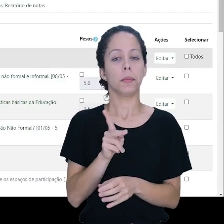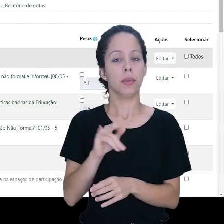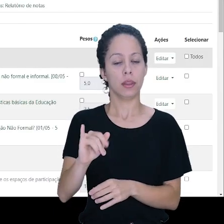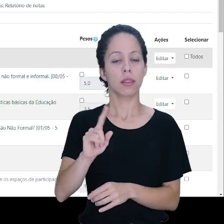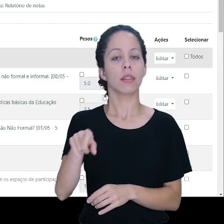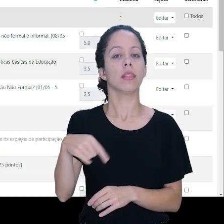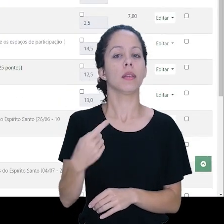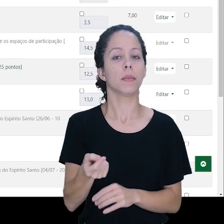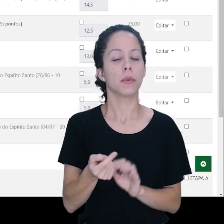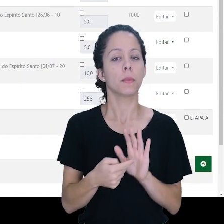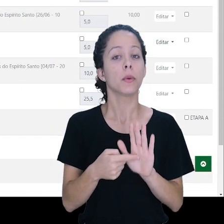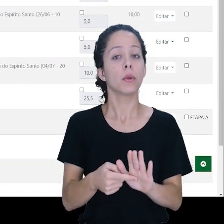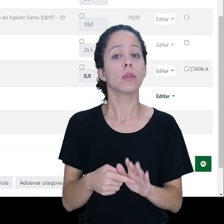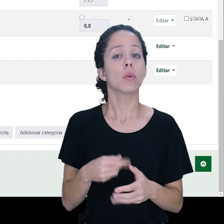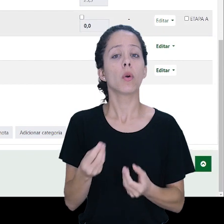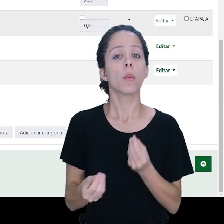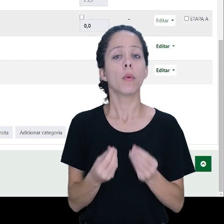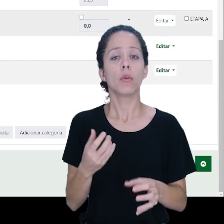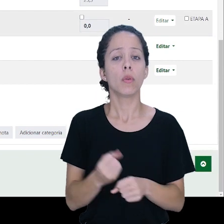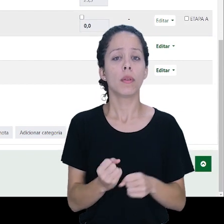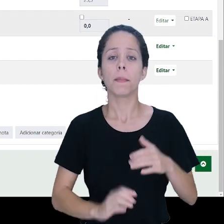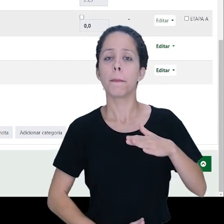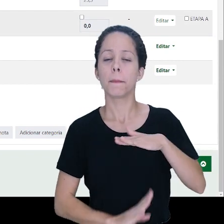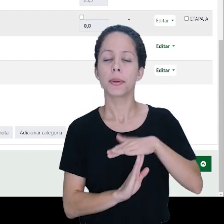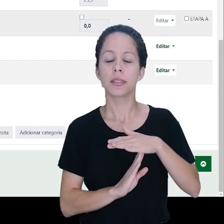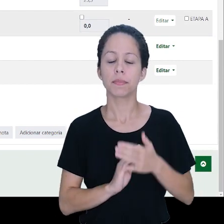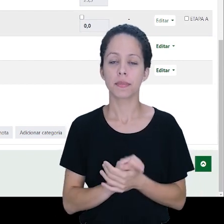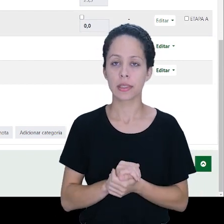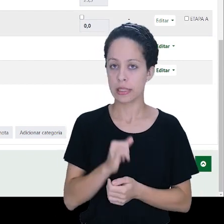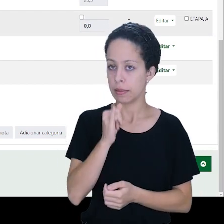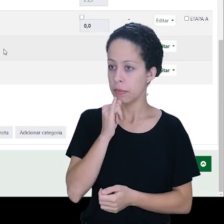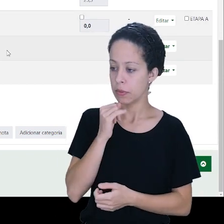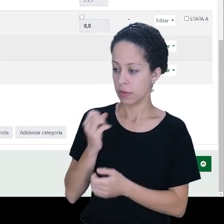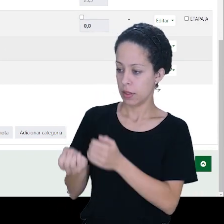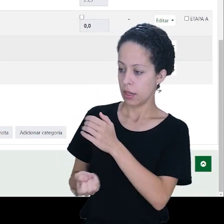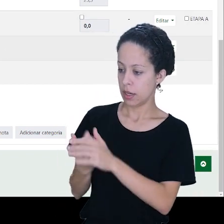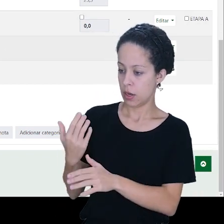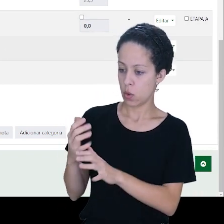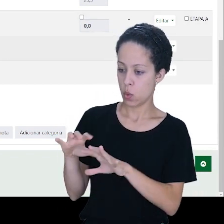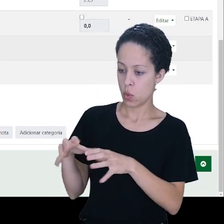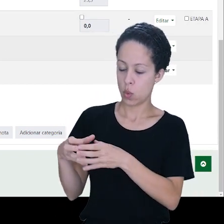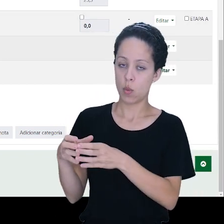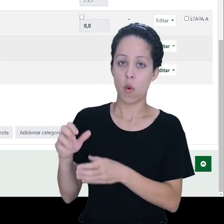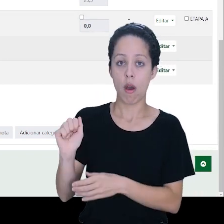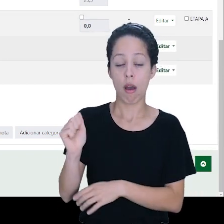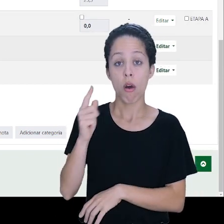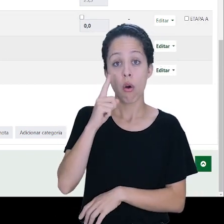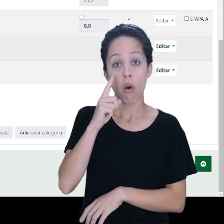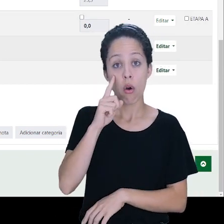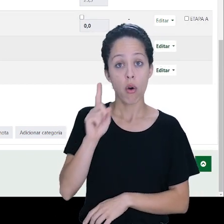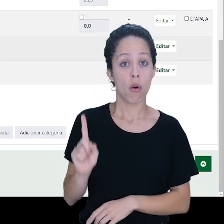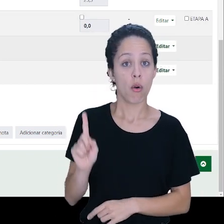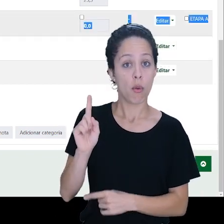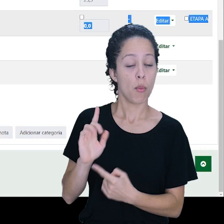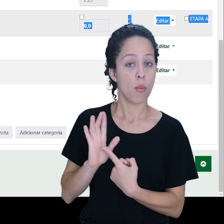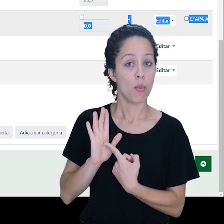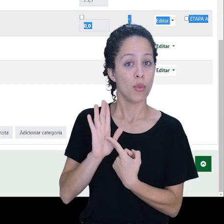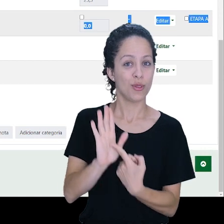dessa categoria de nota tá certo ao criar etapa você veja que ela venha para cá ó tá vendo ó